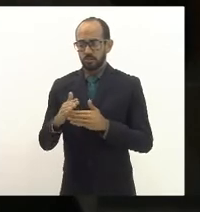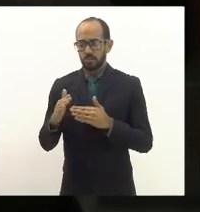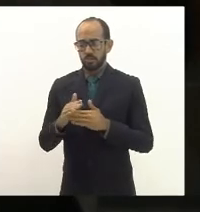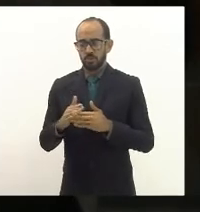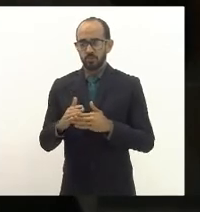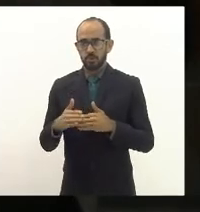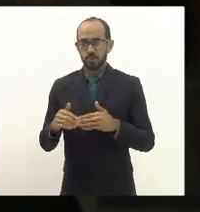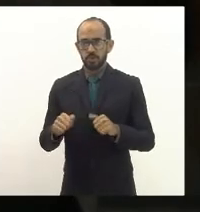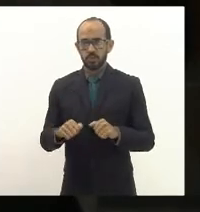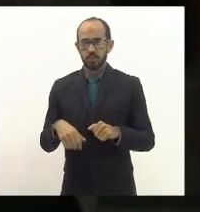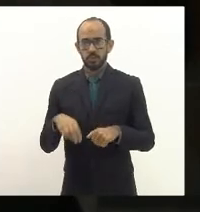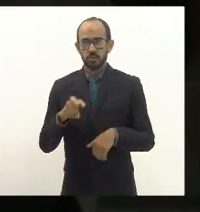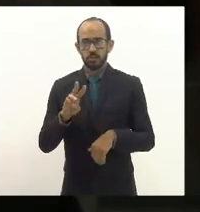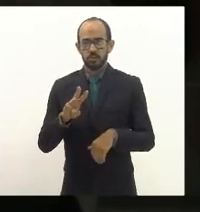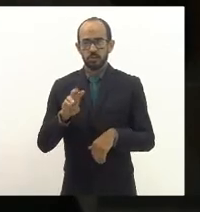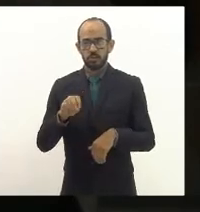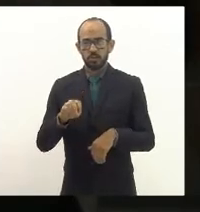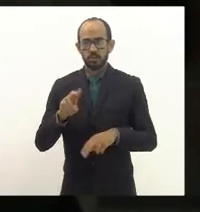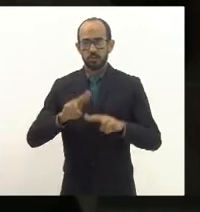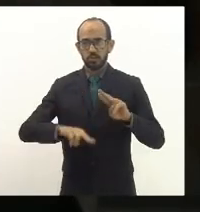até 30 de junho.